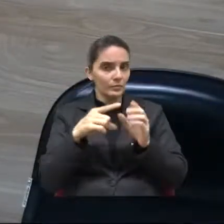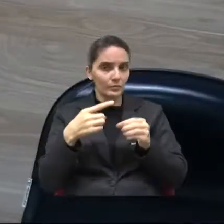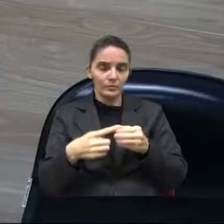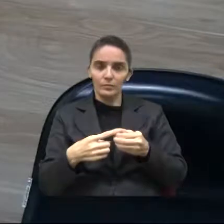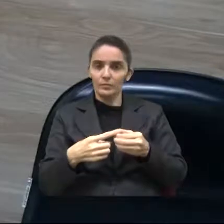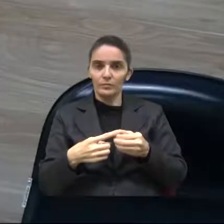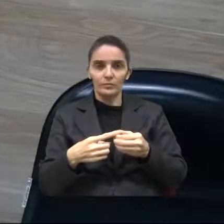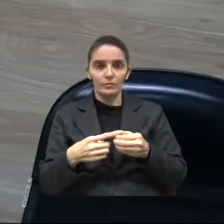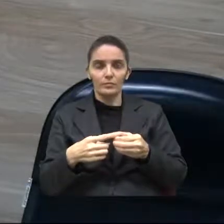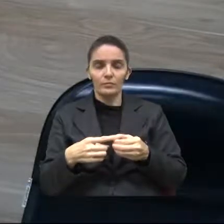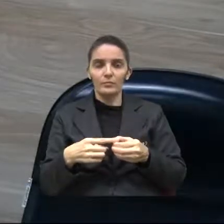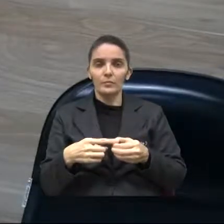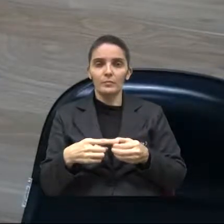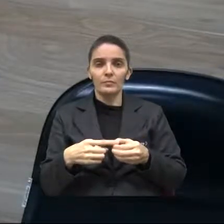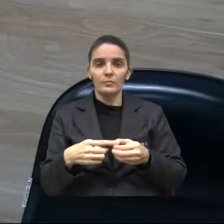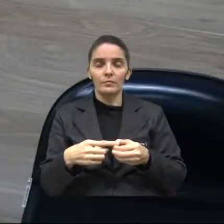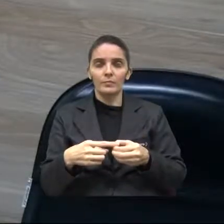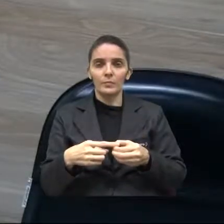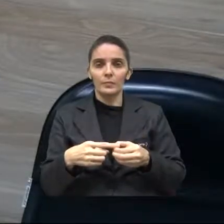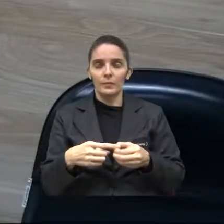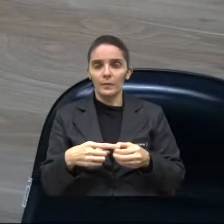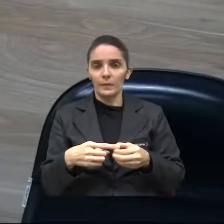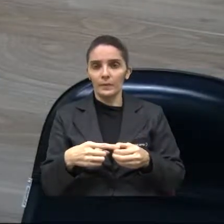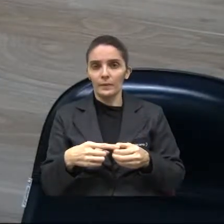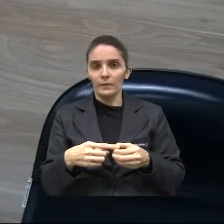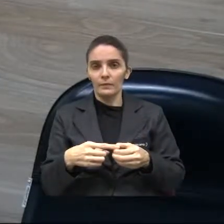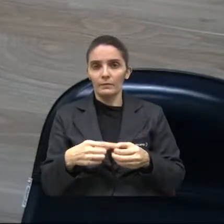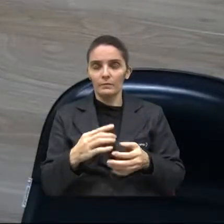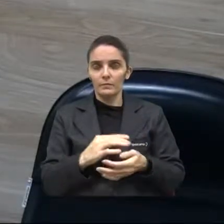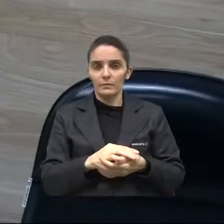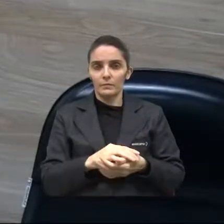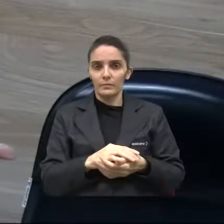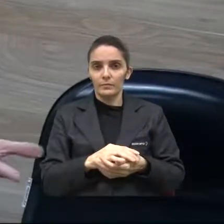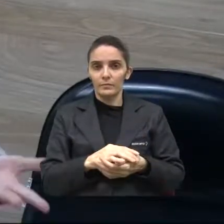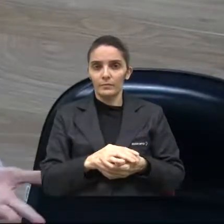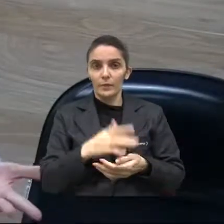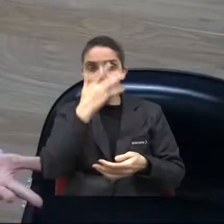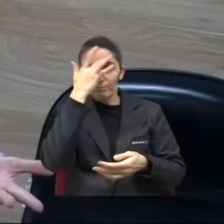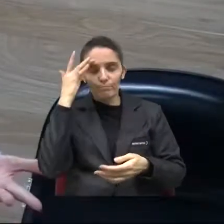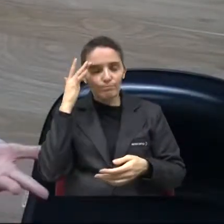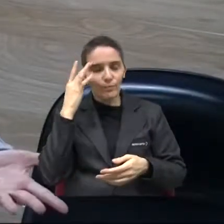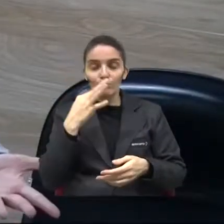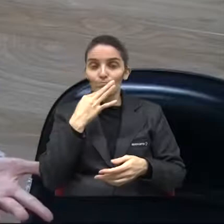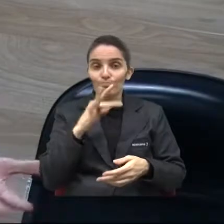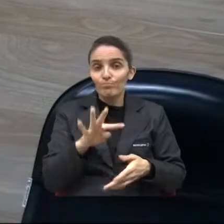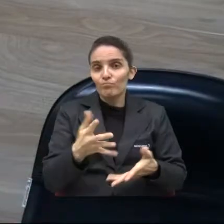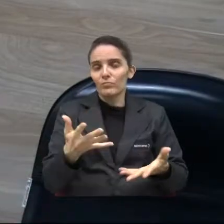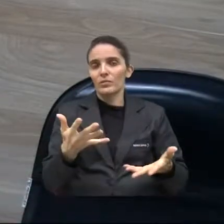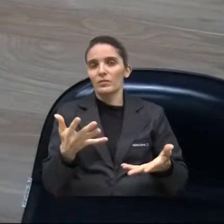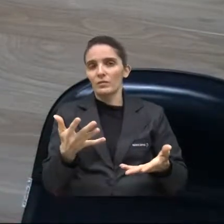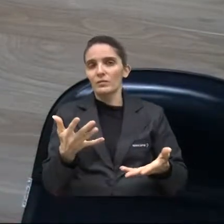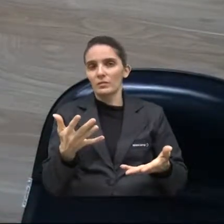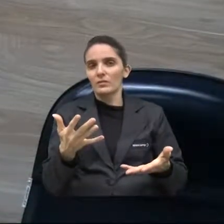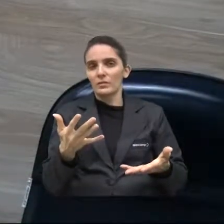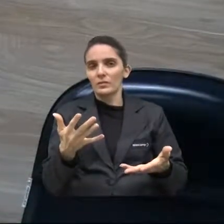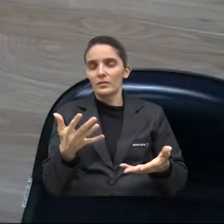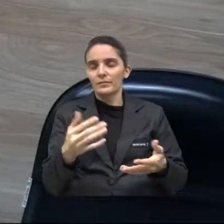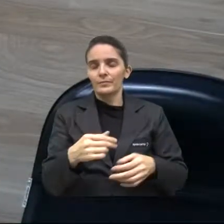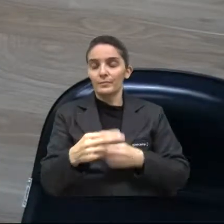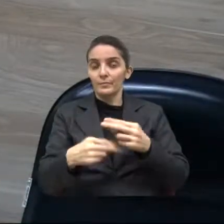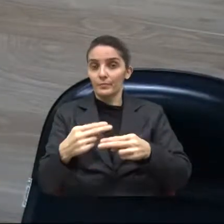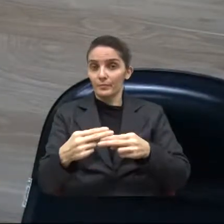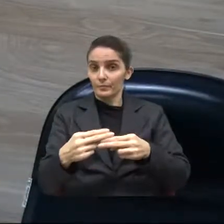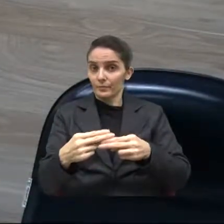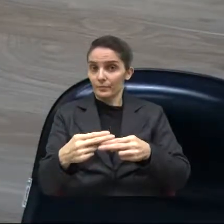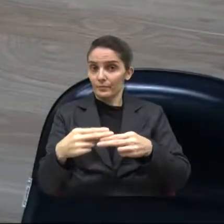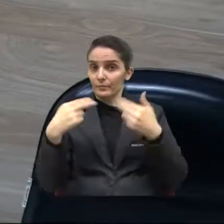não tomam, muitas vezes, não são conhecidas pelos munícipes, e isso pode